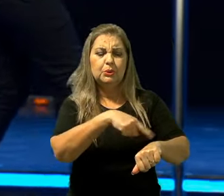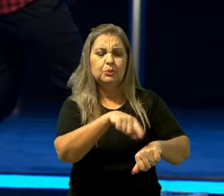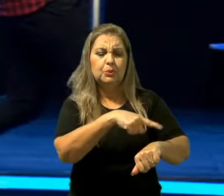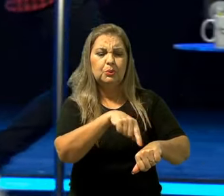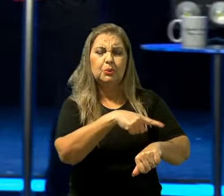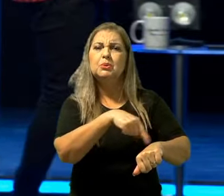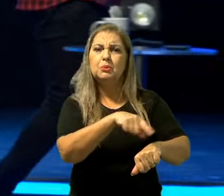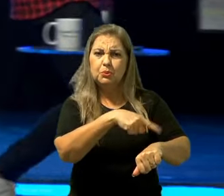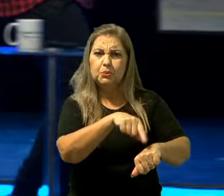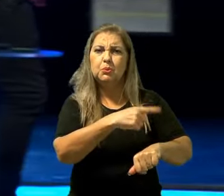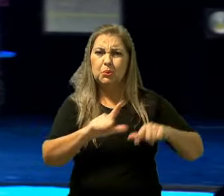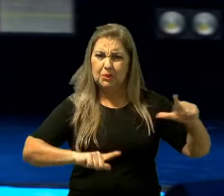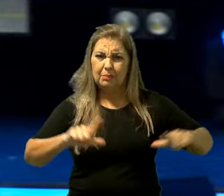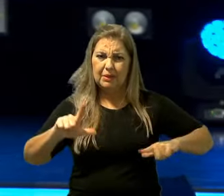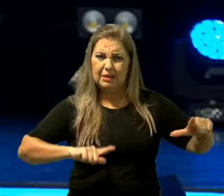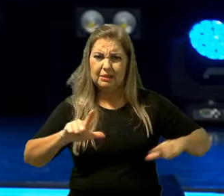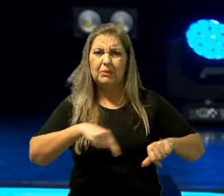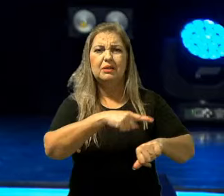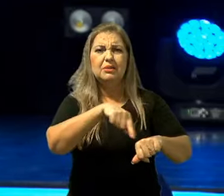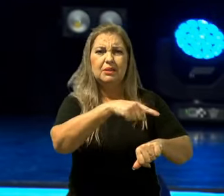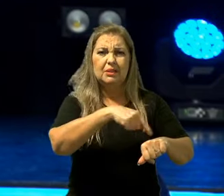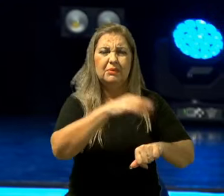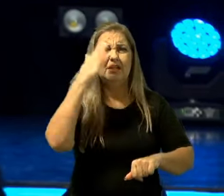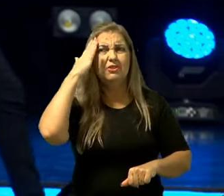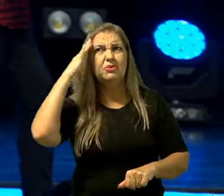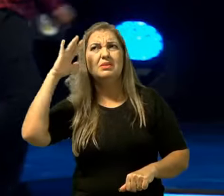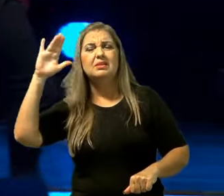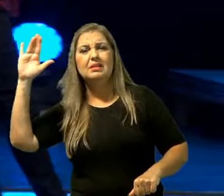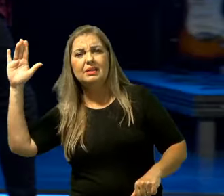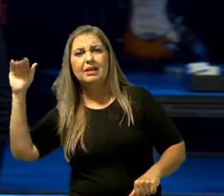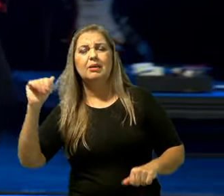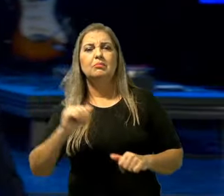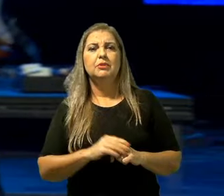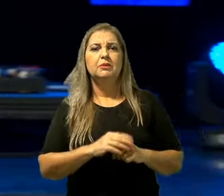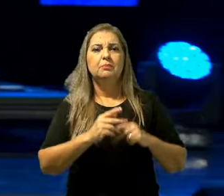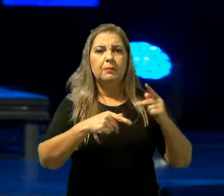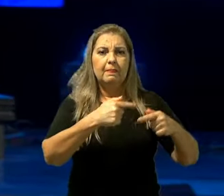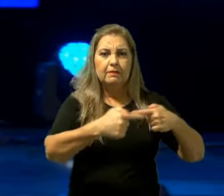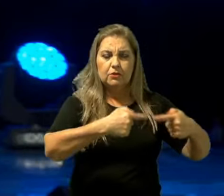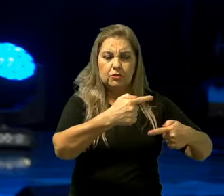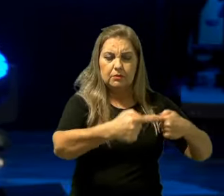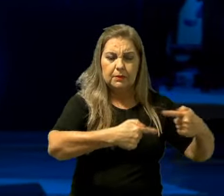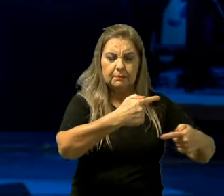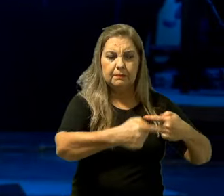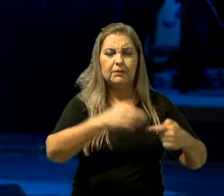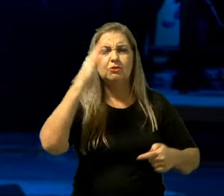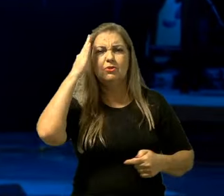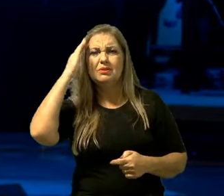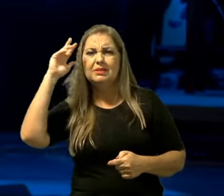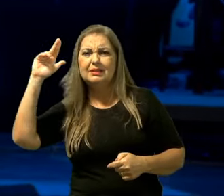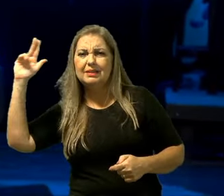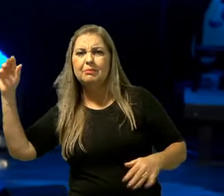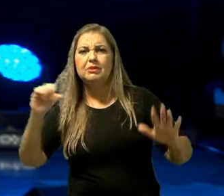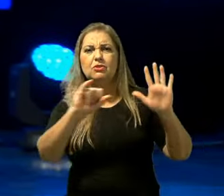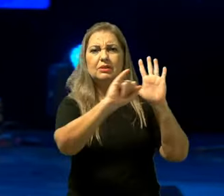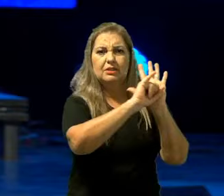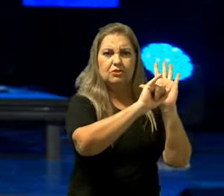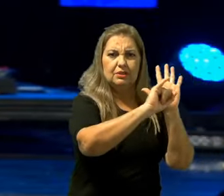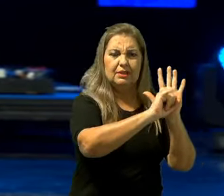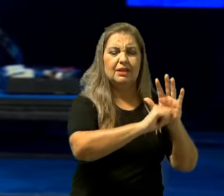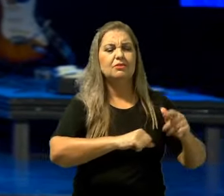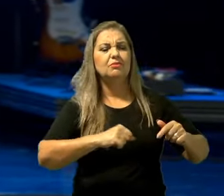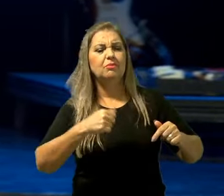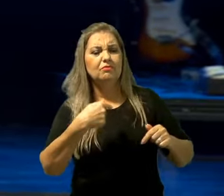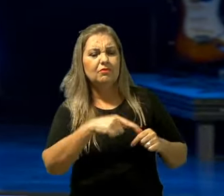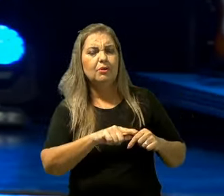Vamos ocupá-los para que eles não se lembrem da sua origem. Vamos ocupá-los para que eles não se lembrem da sua identidade.